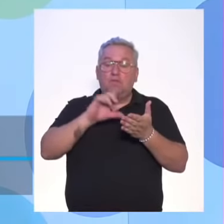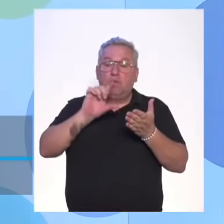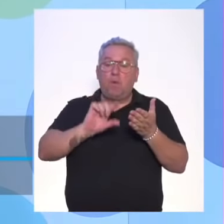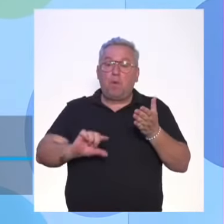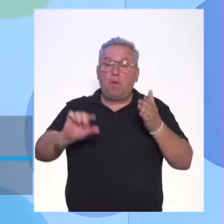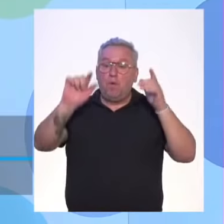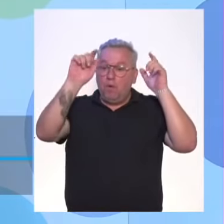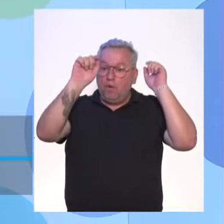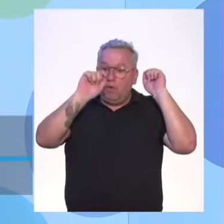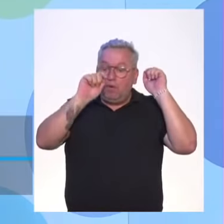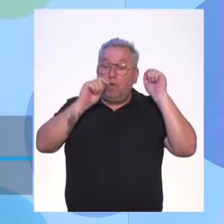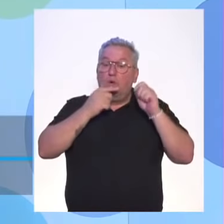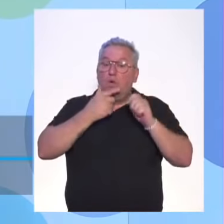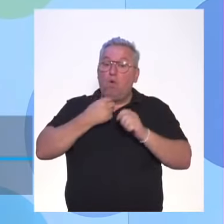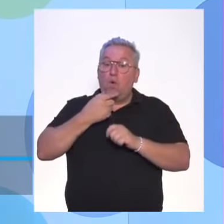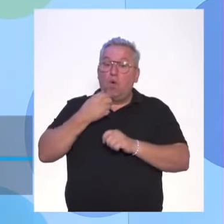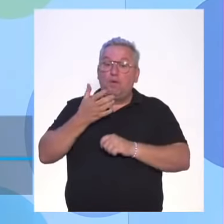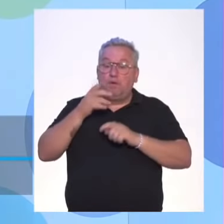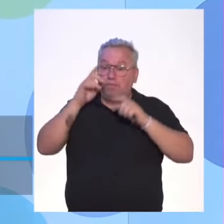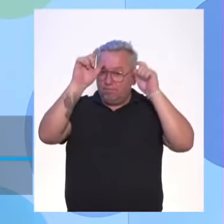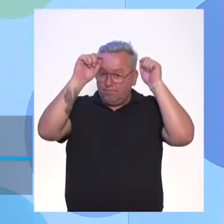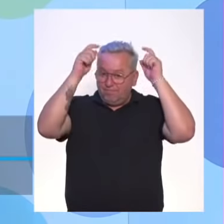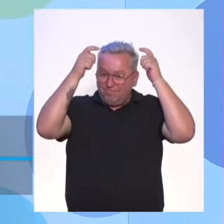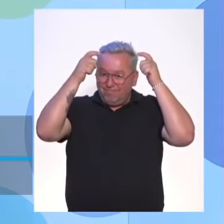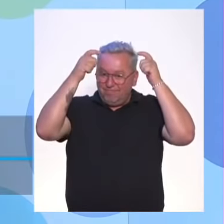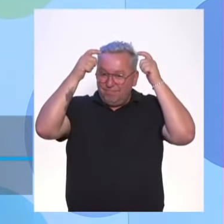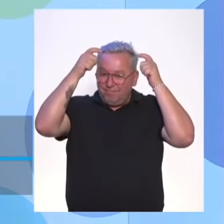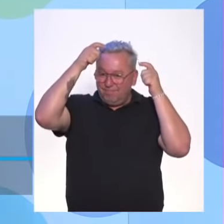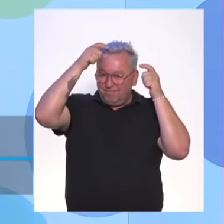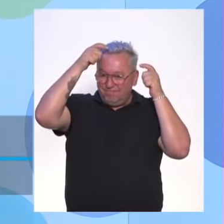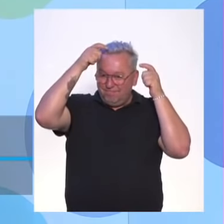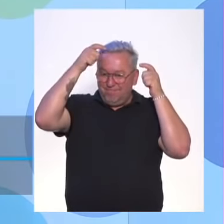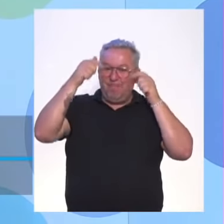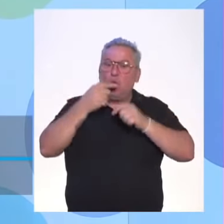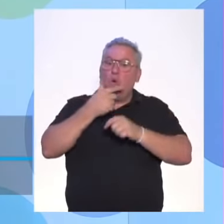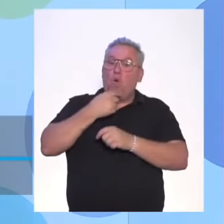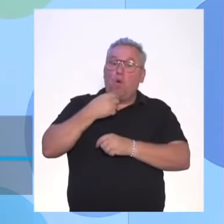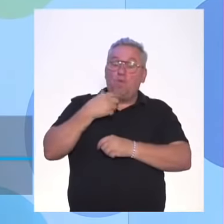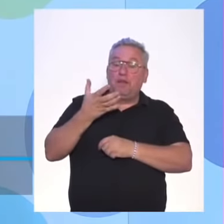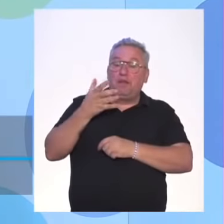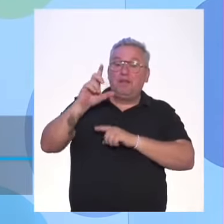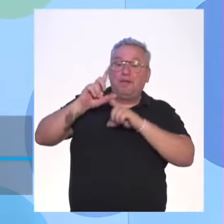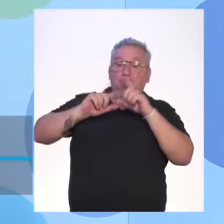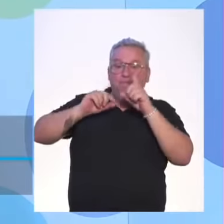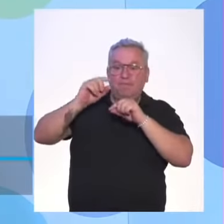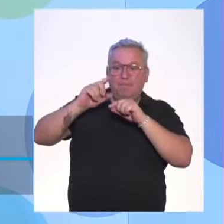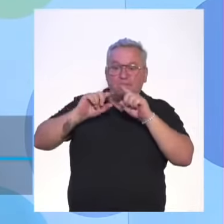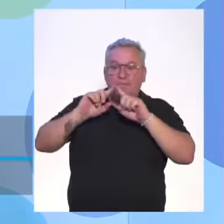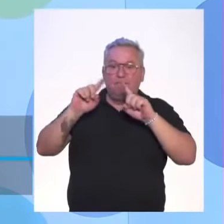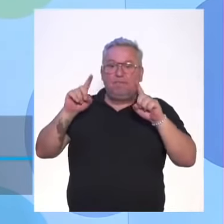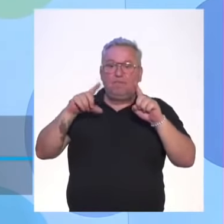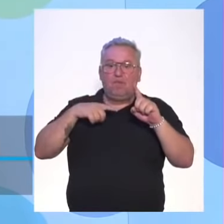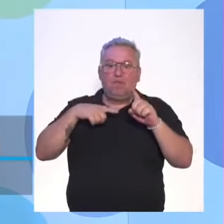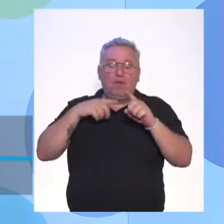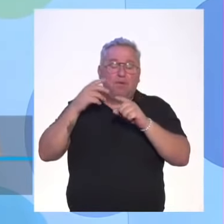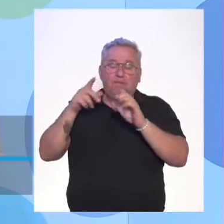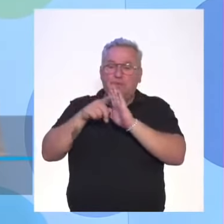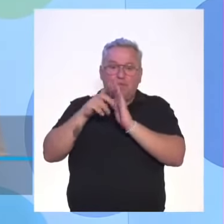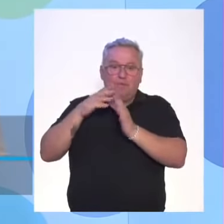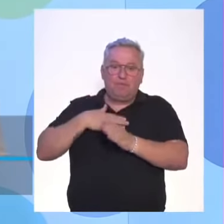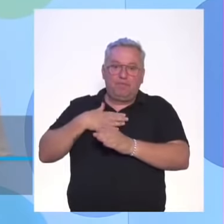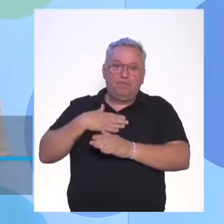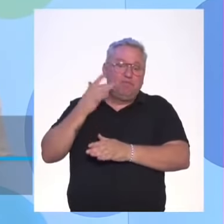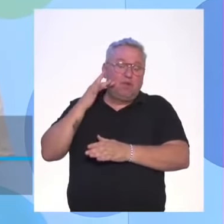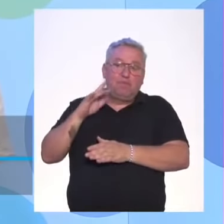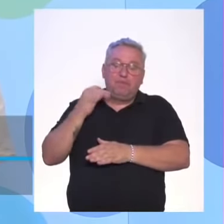o homem que queria as estrelas né que é o homem de negócios lá mas ele queria só para possuir né ele